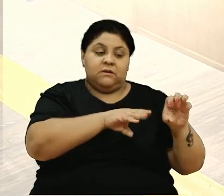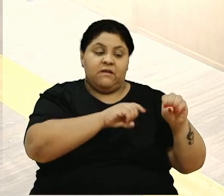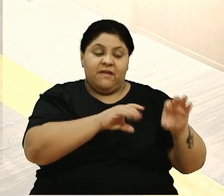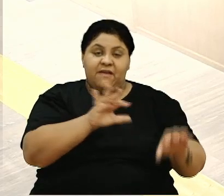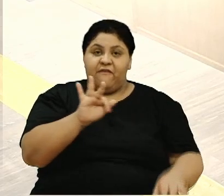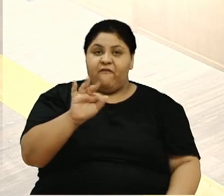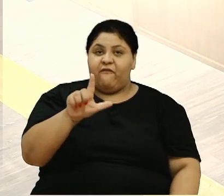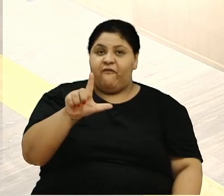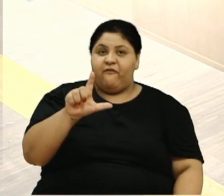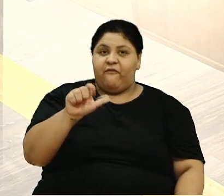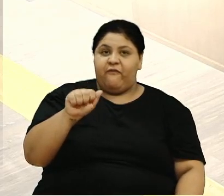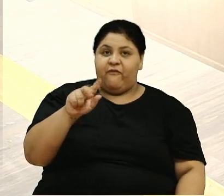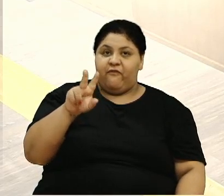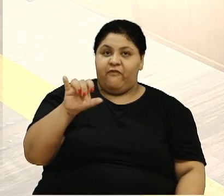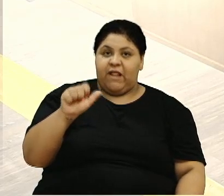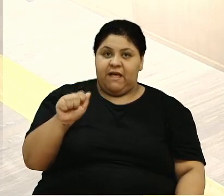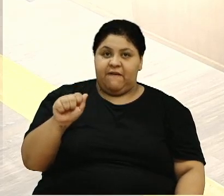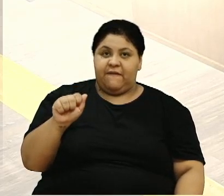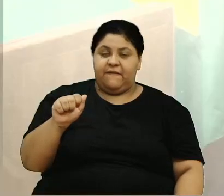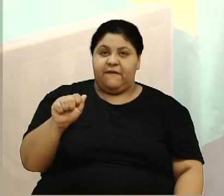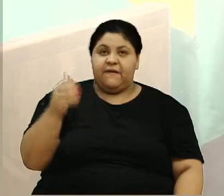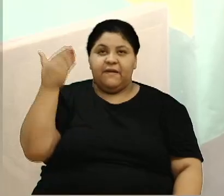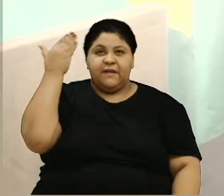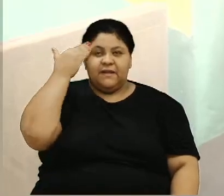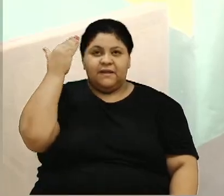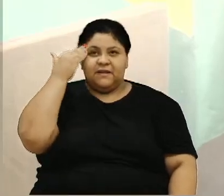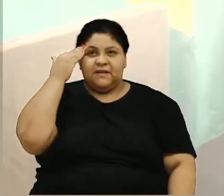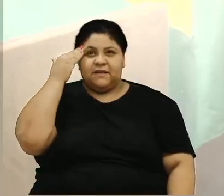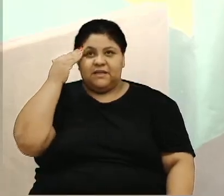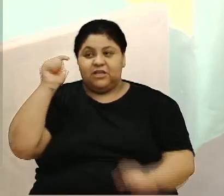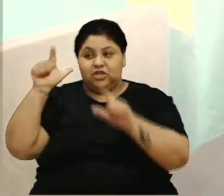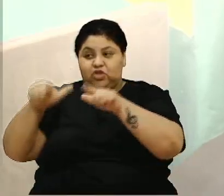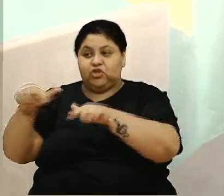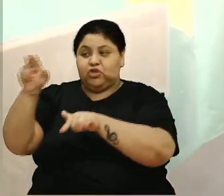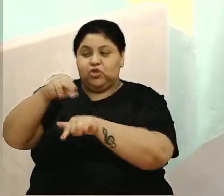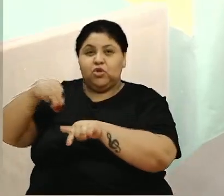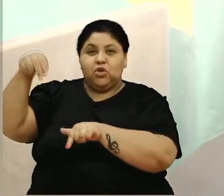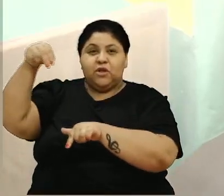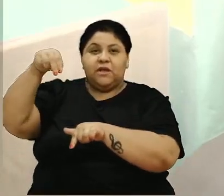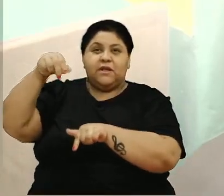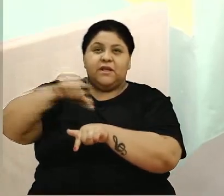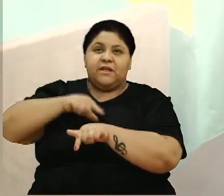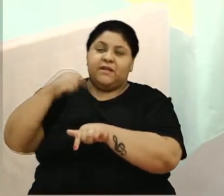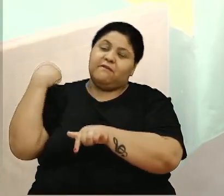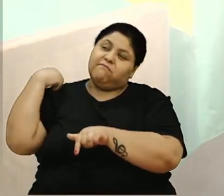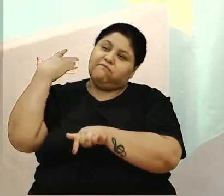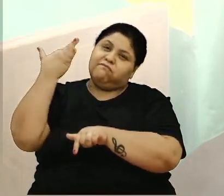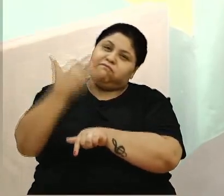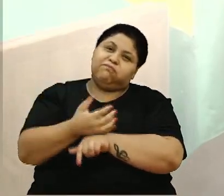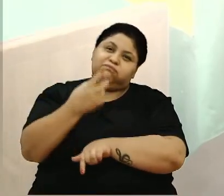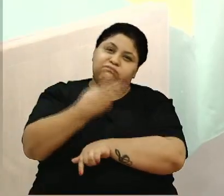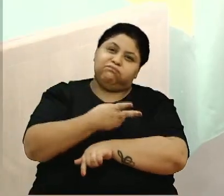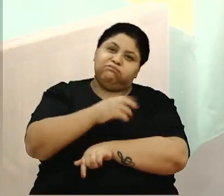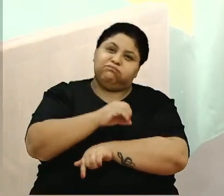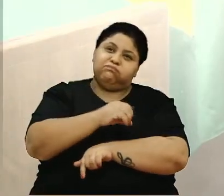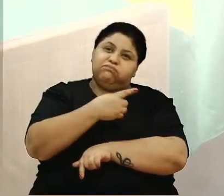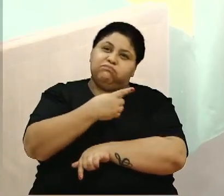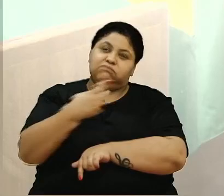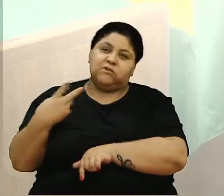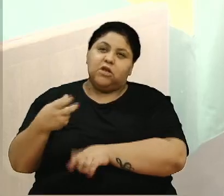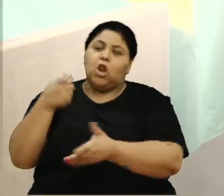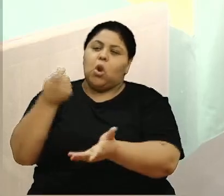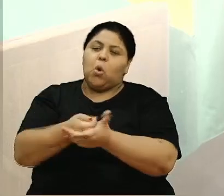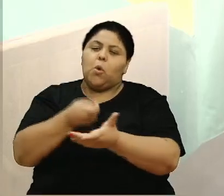Flávia, e saber que a nossa Zona Norte, que a gente vem desde 2012 lutando por uma escola